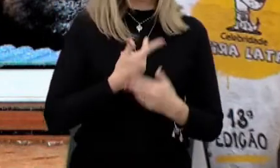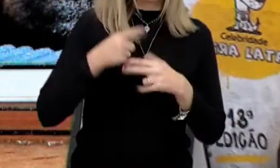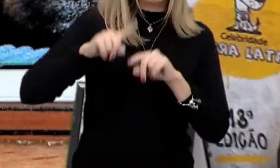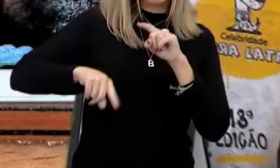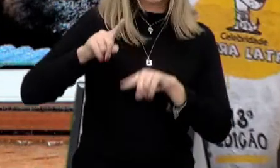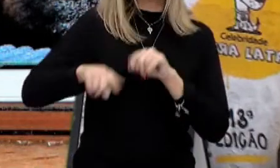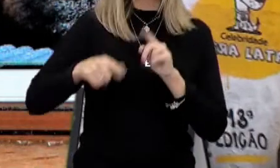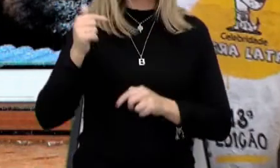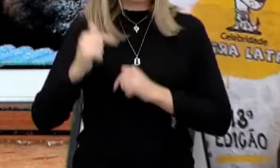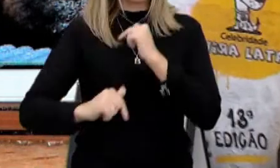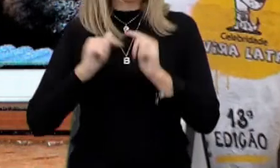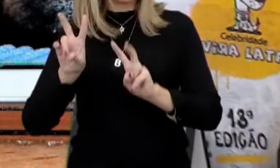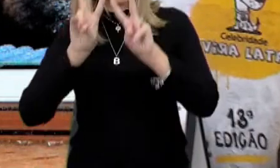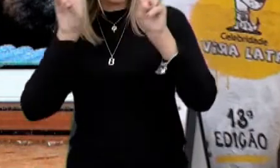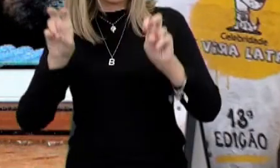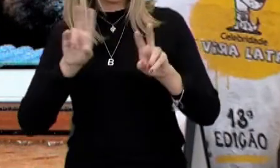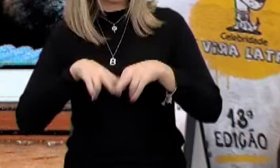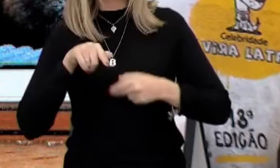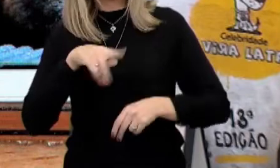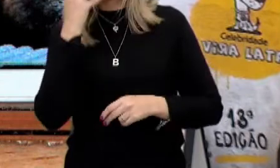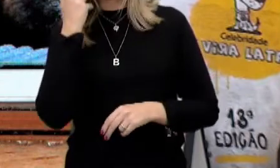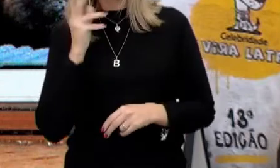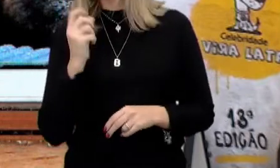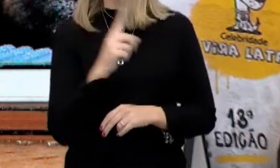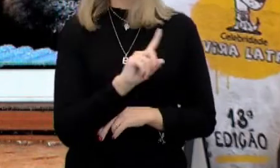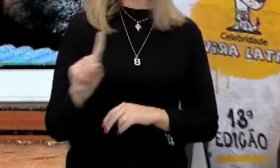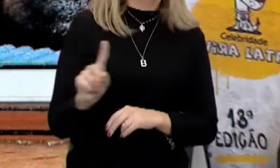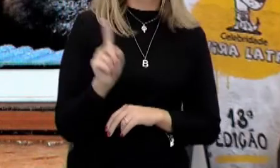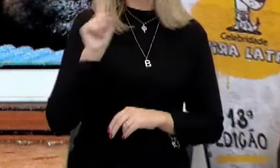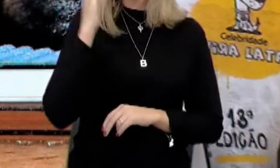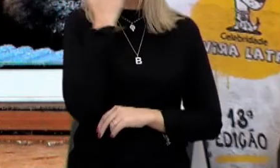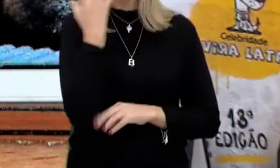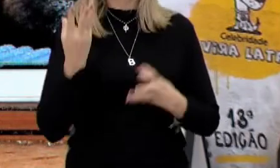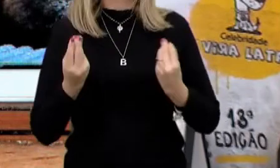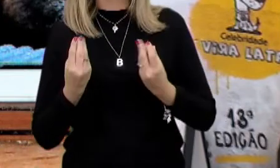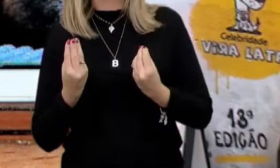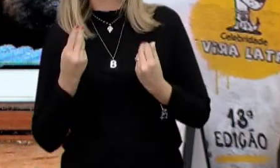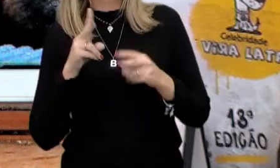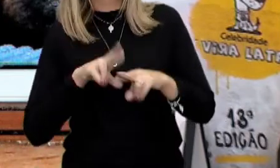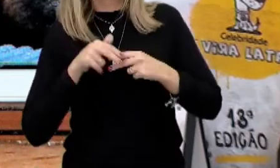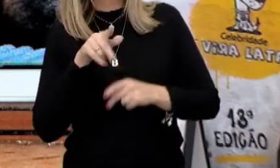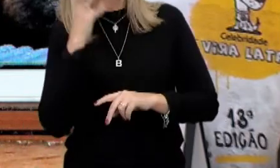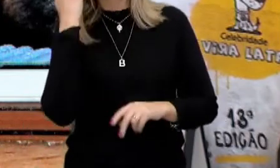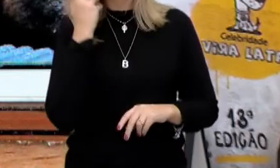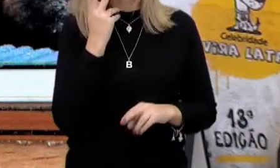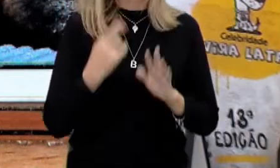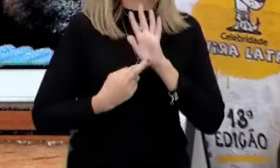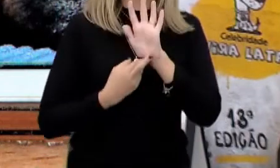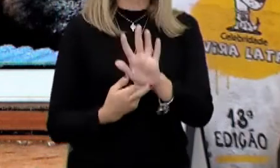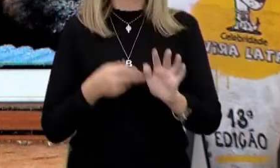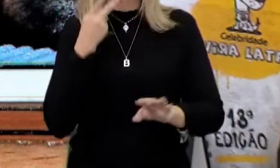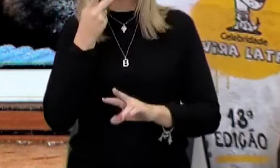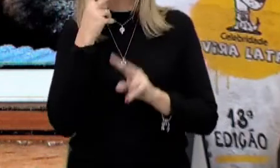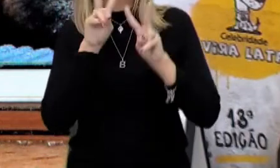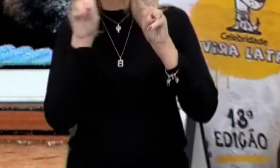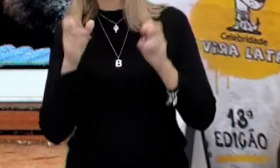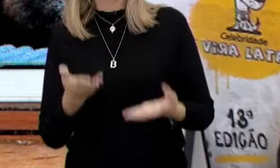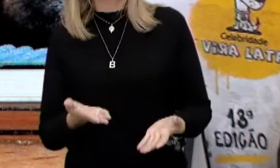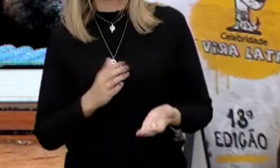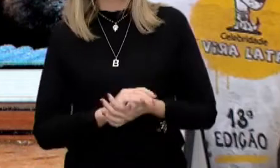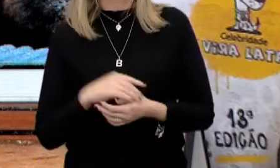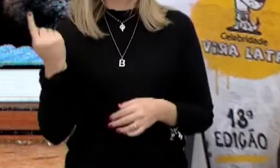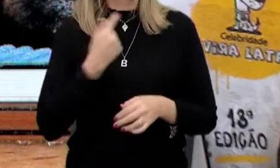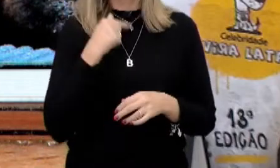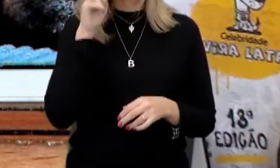que trabalham a questão da causa animal? Ou não? Não vê muito a causa animal sendo representada, falando sobre isso, né? A gente